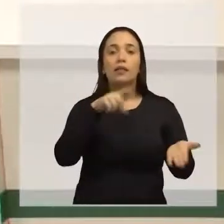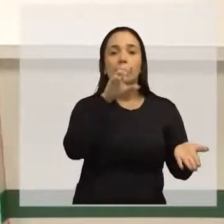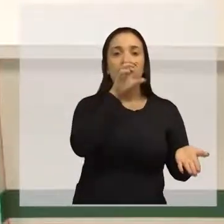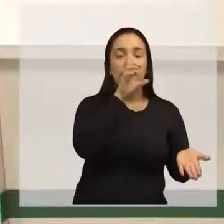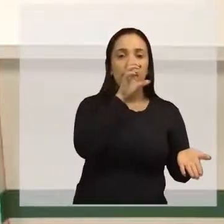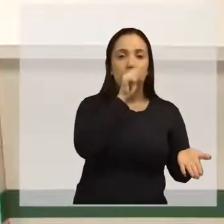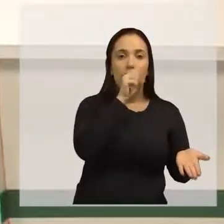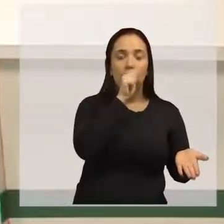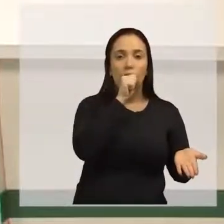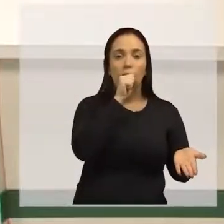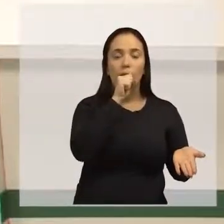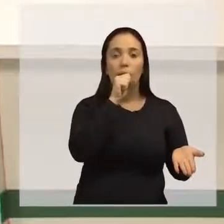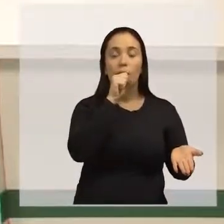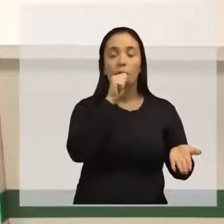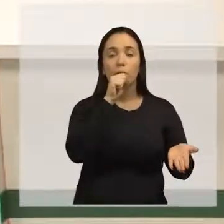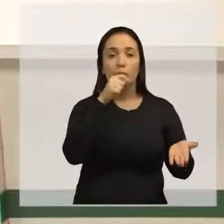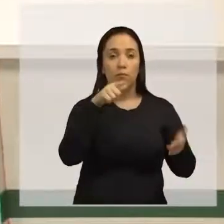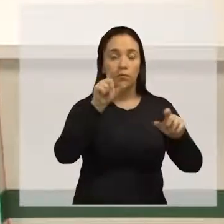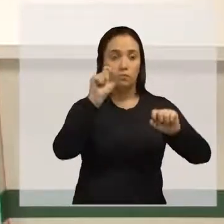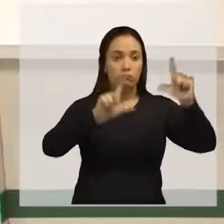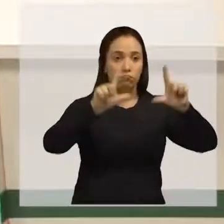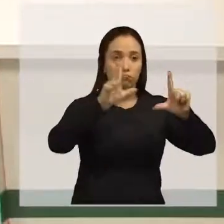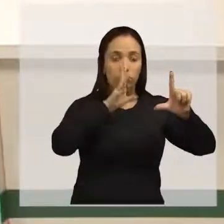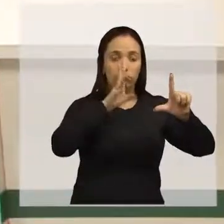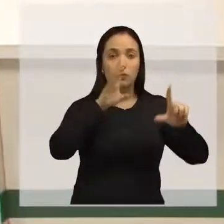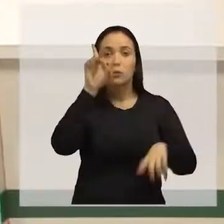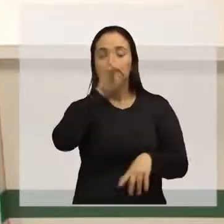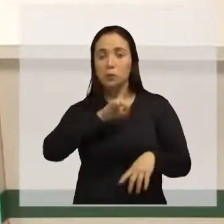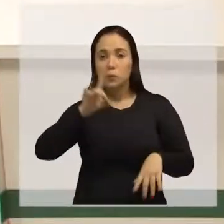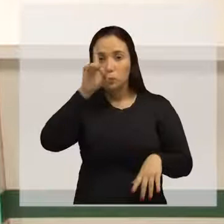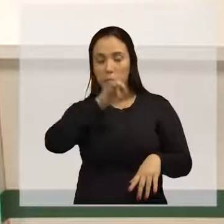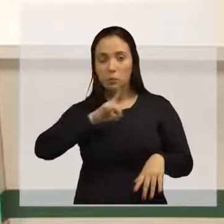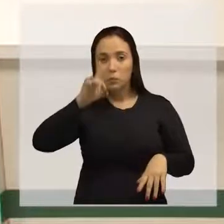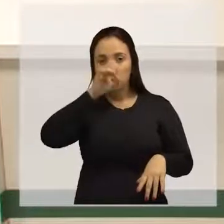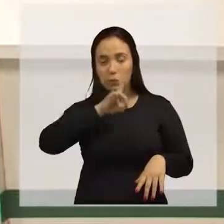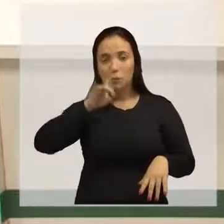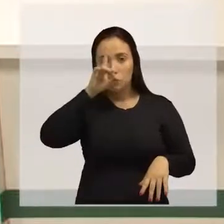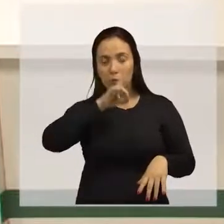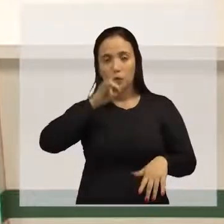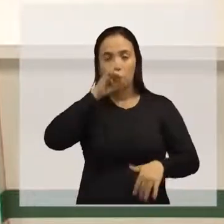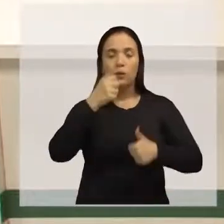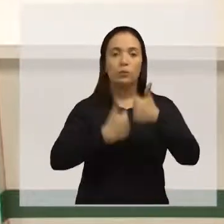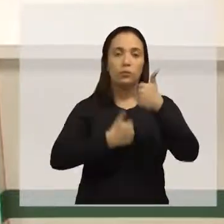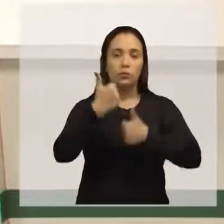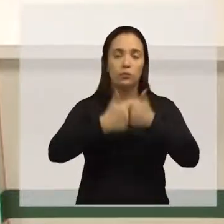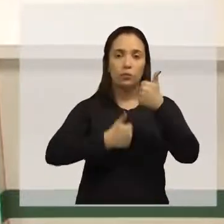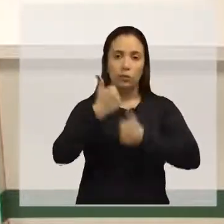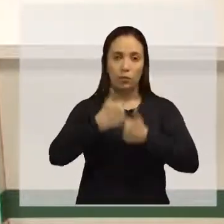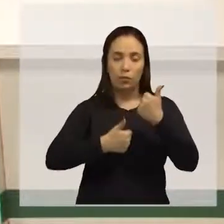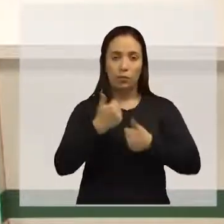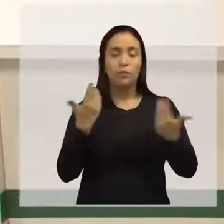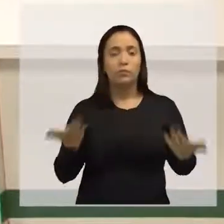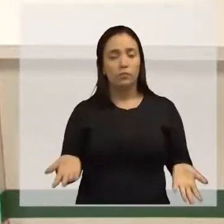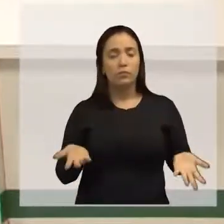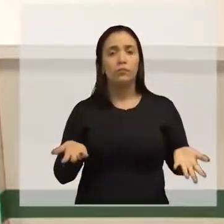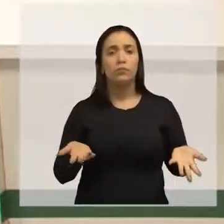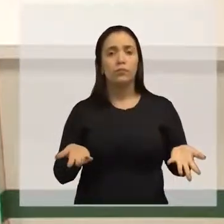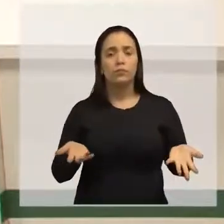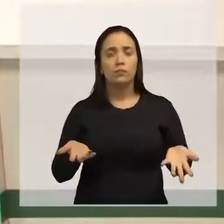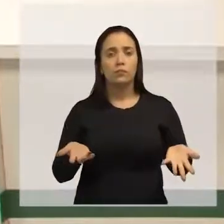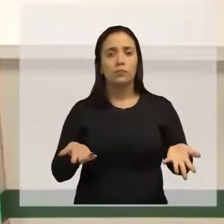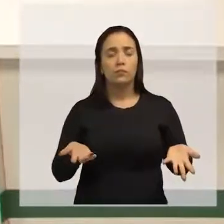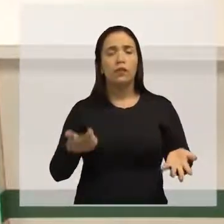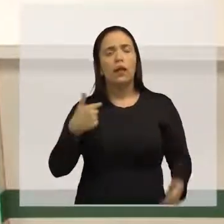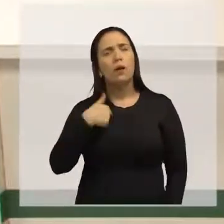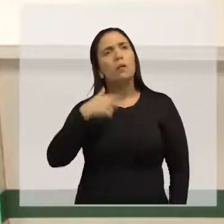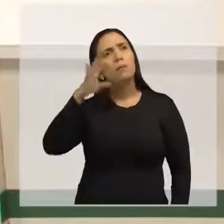jogo da Seleção Brasileira é domingo. Então, nós iremos ao sábado e domingo, né? Nas duas televisões. Então,